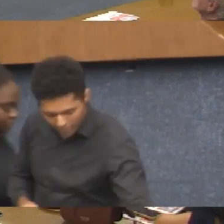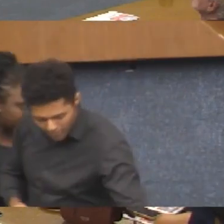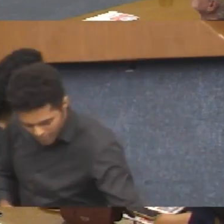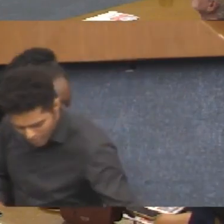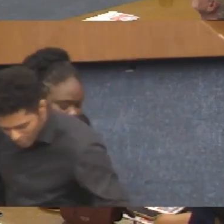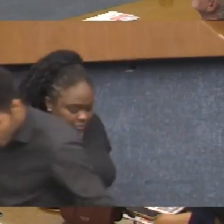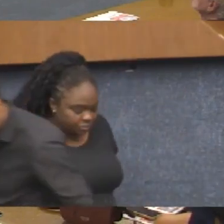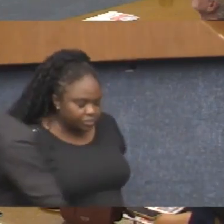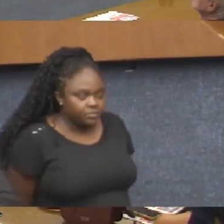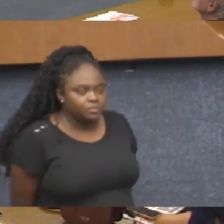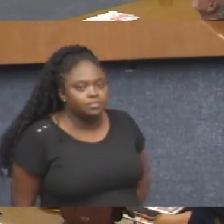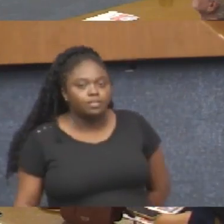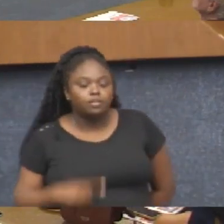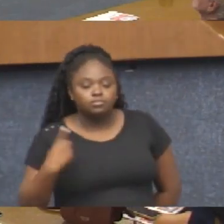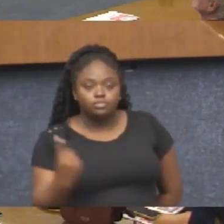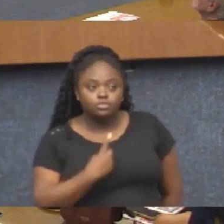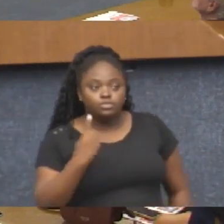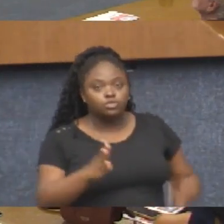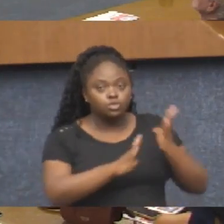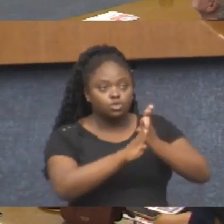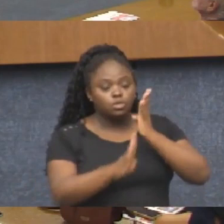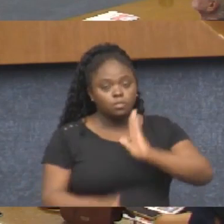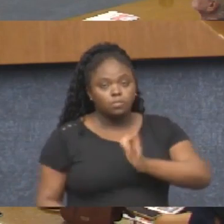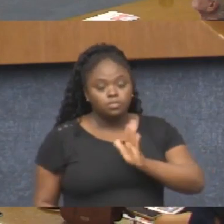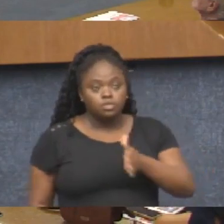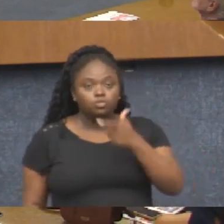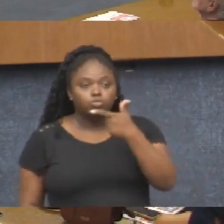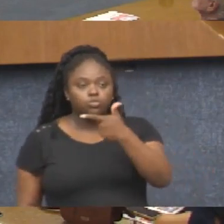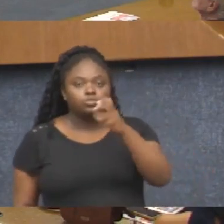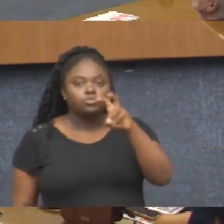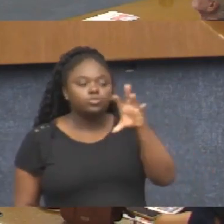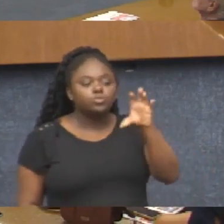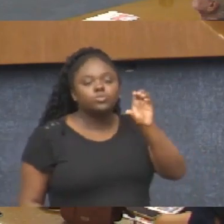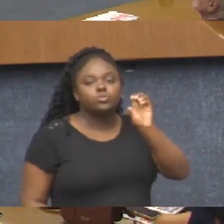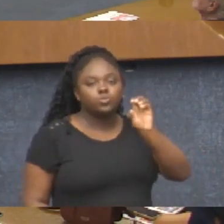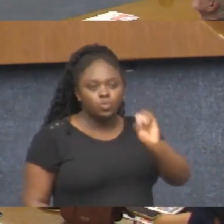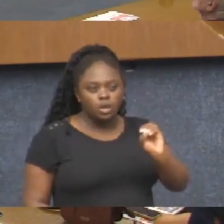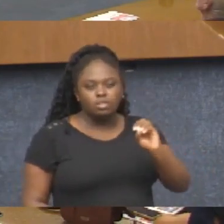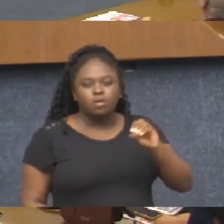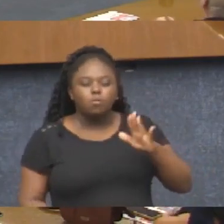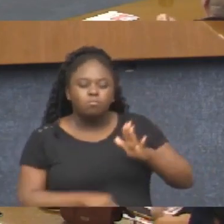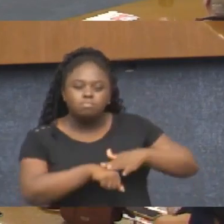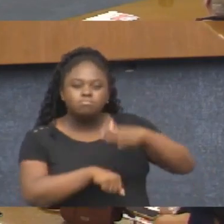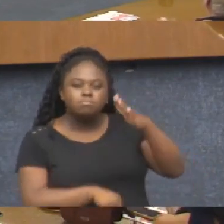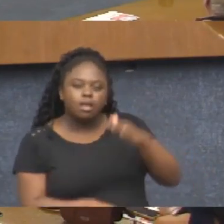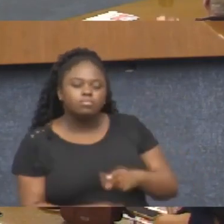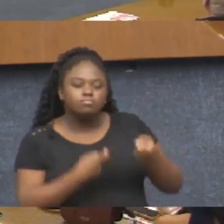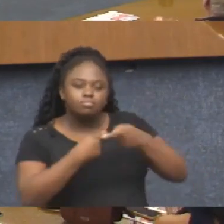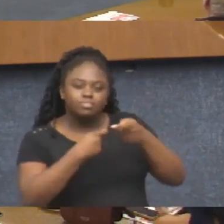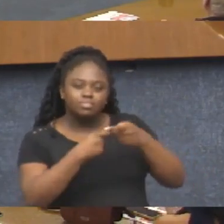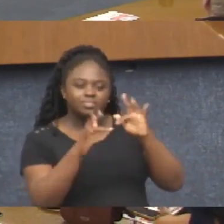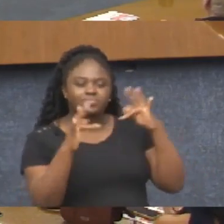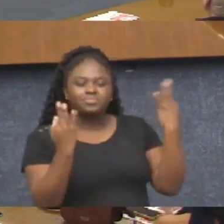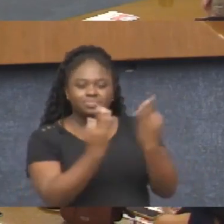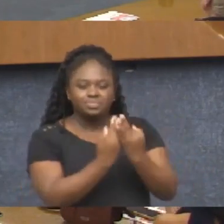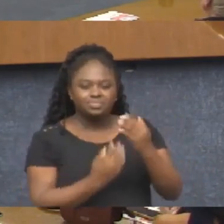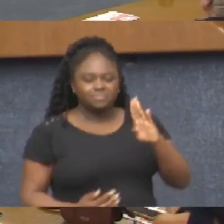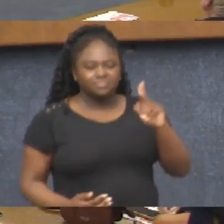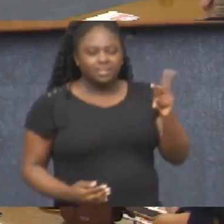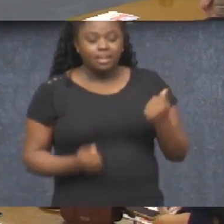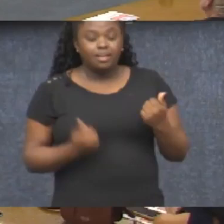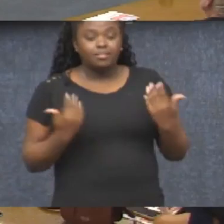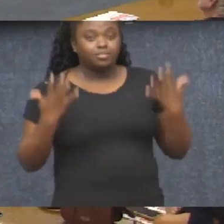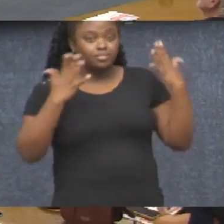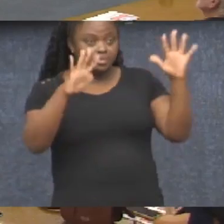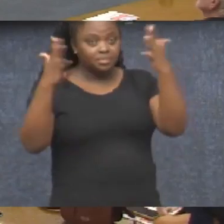somos 250, um pouquinho mais, médicos e médicas de família no SUS BH. Gente, acho que é uma salva de palmas, viu? Para todo mundo